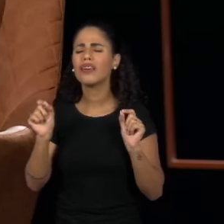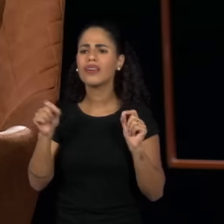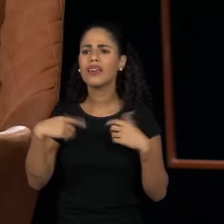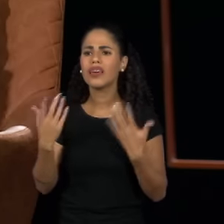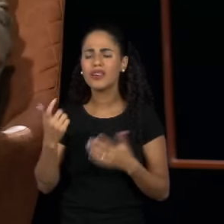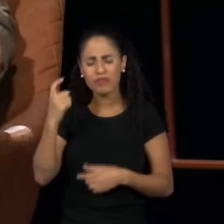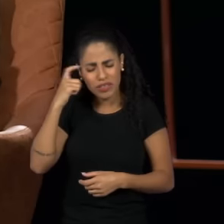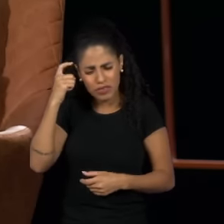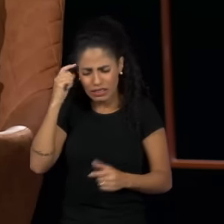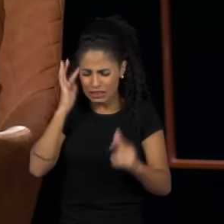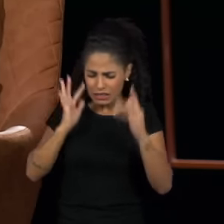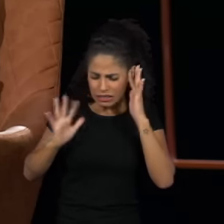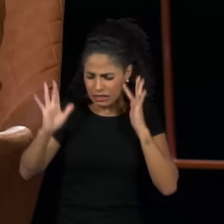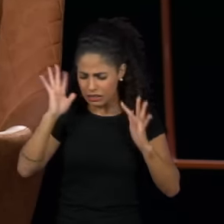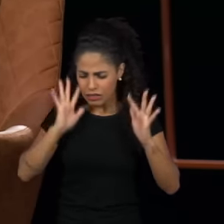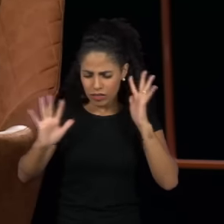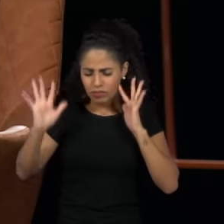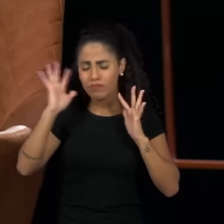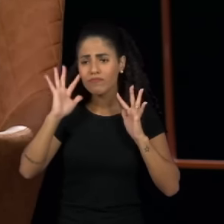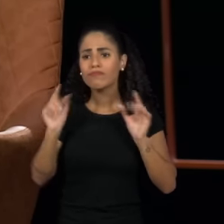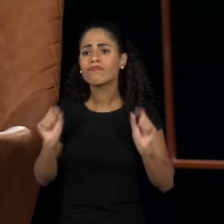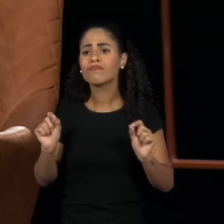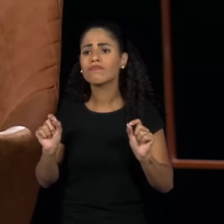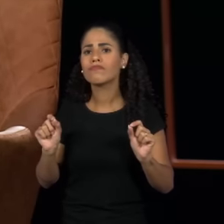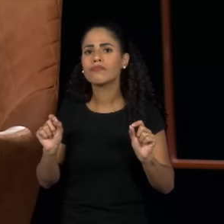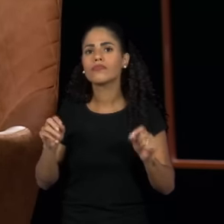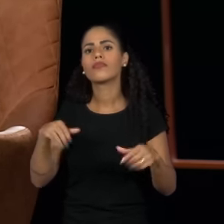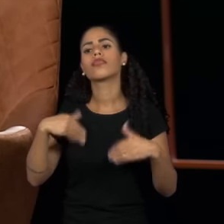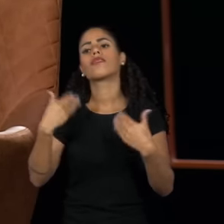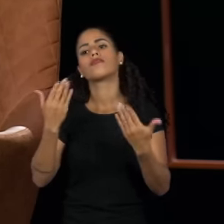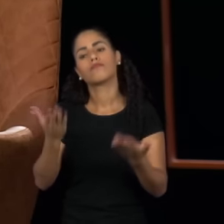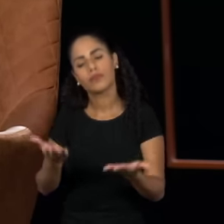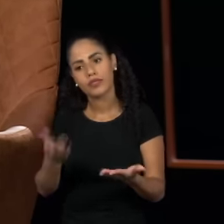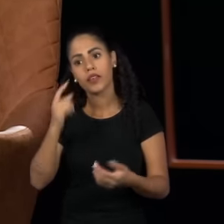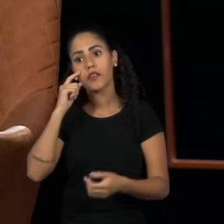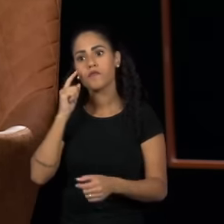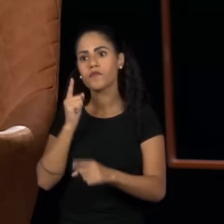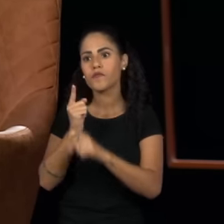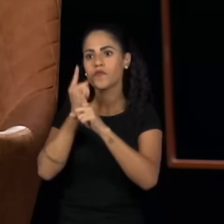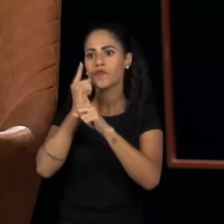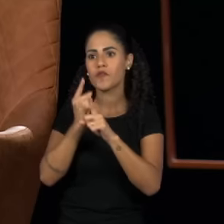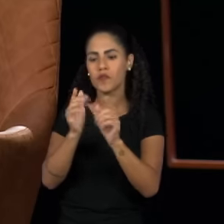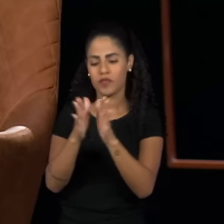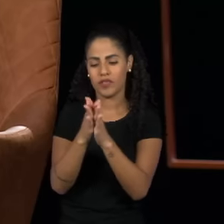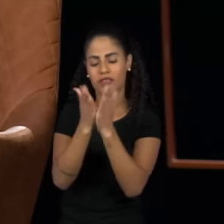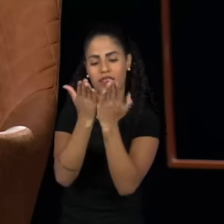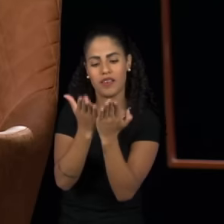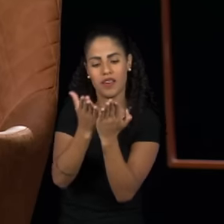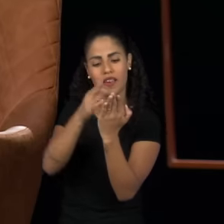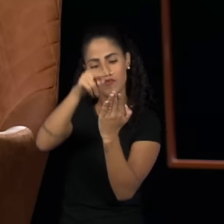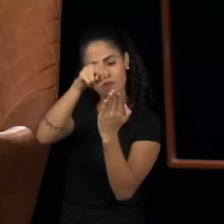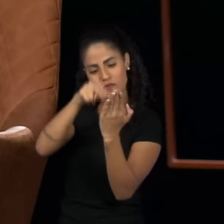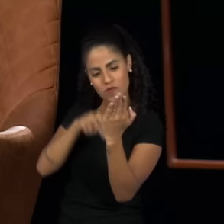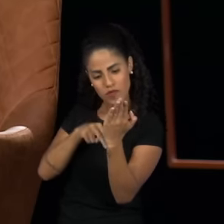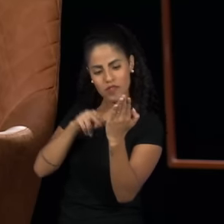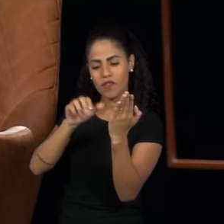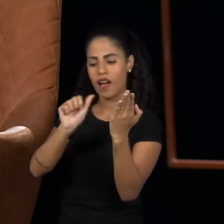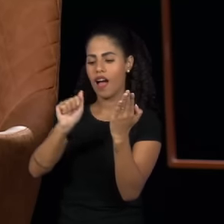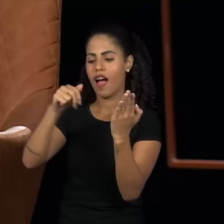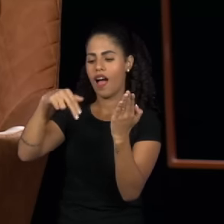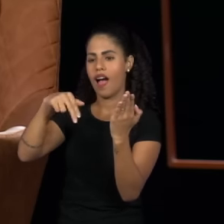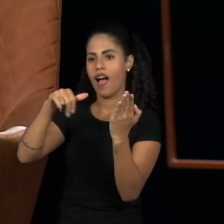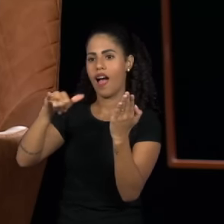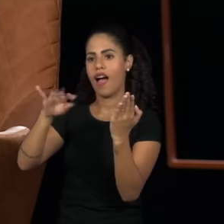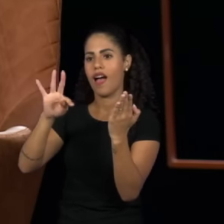essa pessoa, eu não conseguia entender quem ela era. Foi até que eu vi o livro das cartas que a Anitta fez,